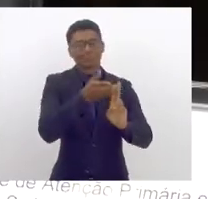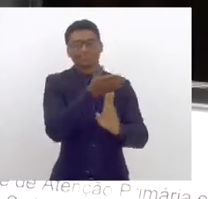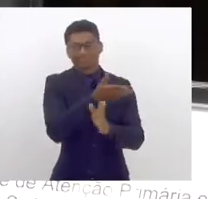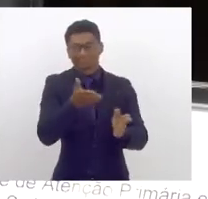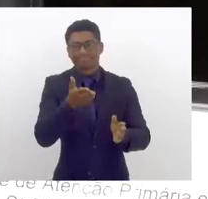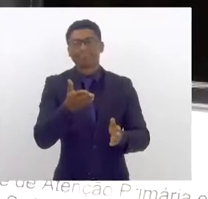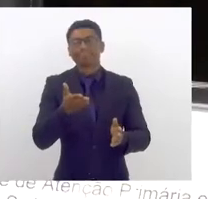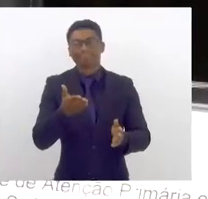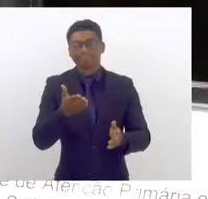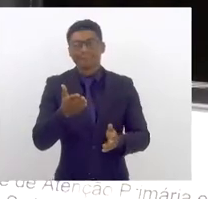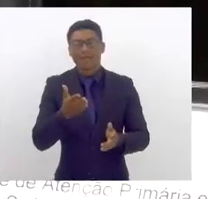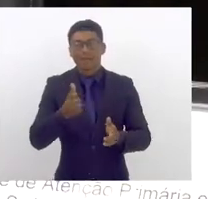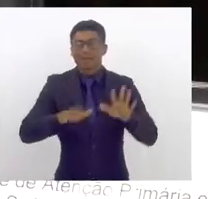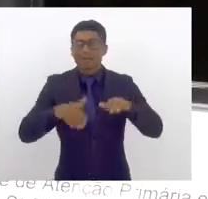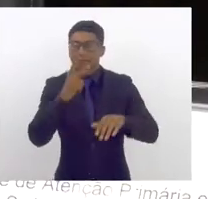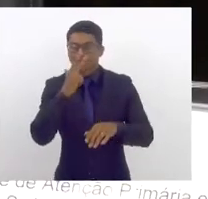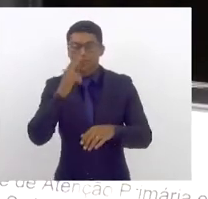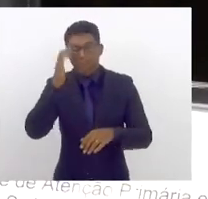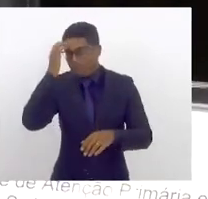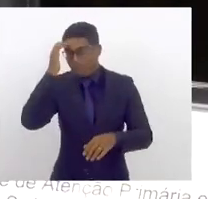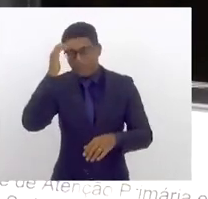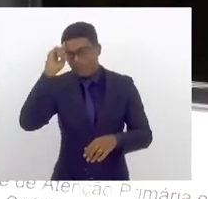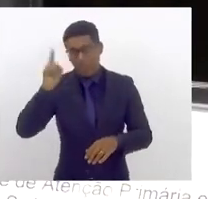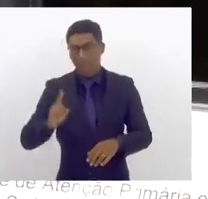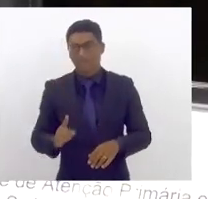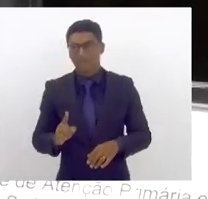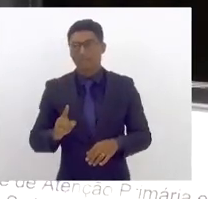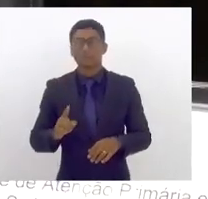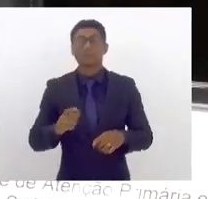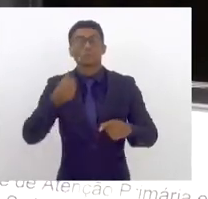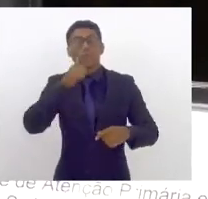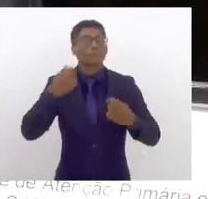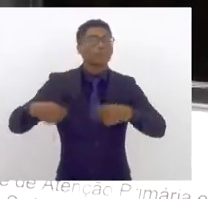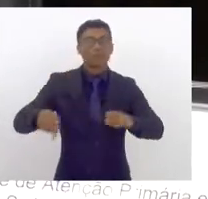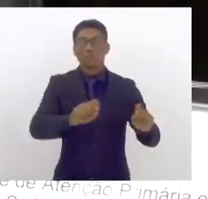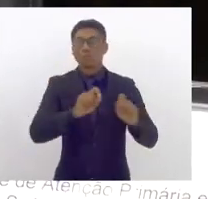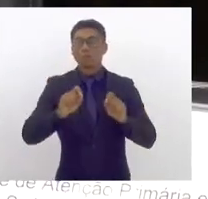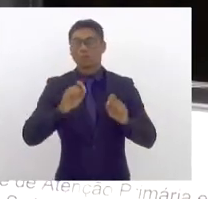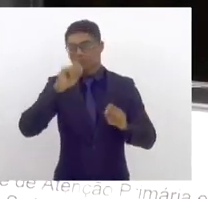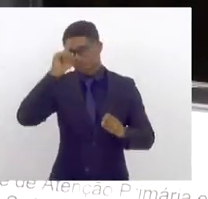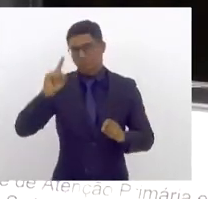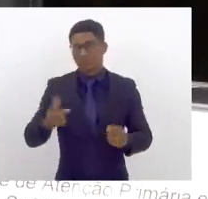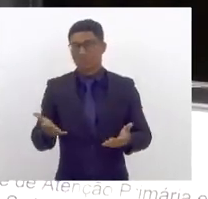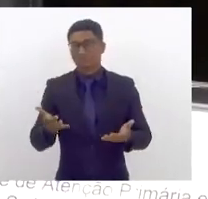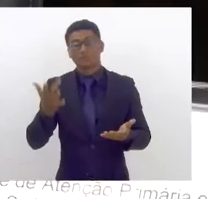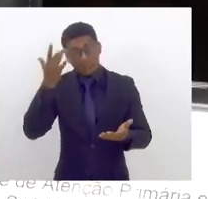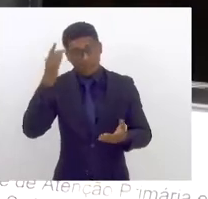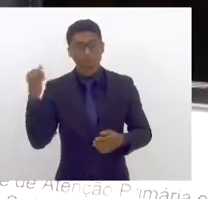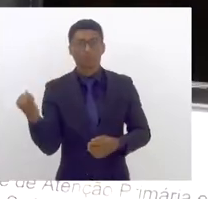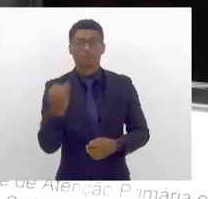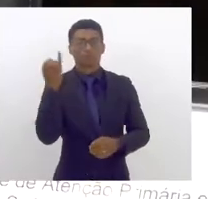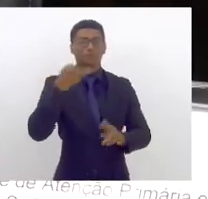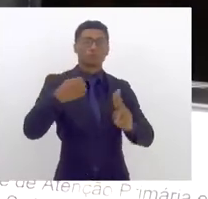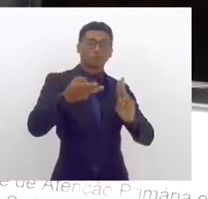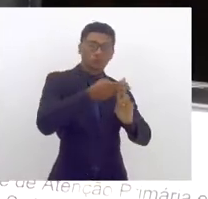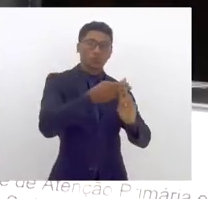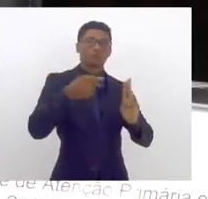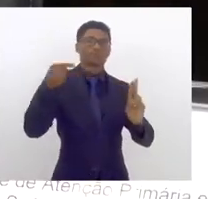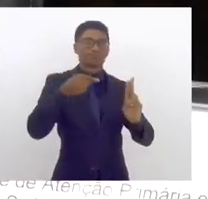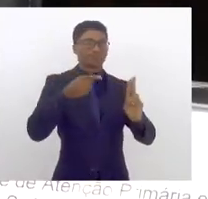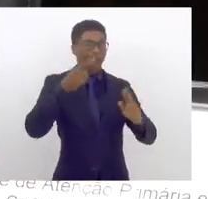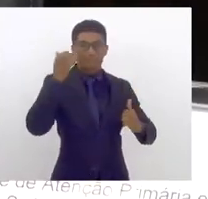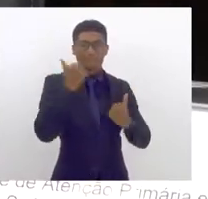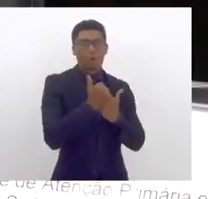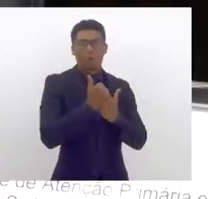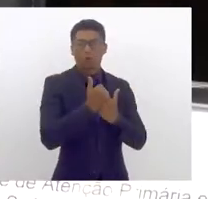em compreender as nossas necessidades Então acho fundamental que nós caminhamos na manutenção da defesa é tanto